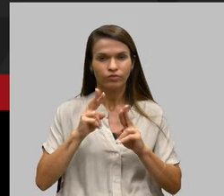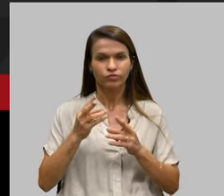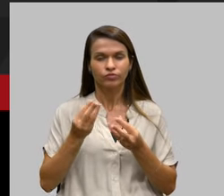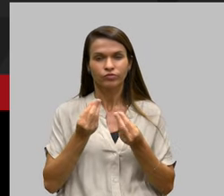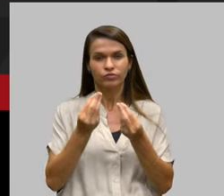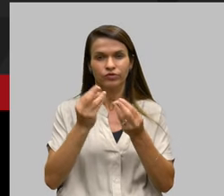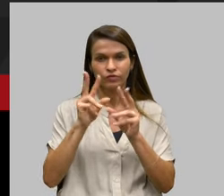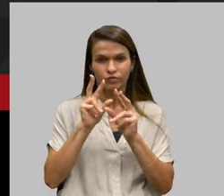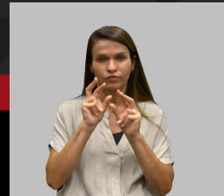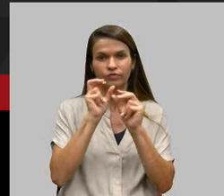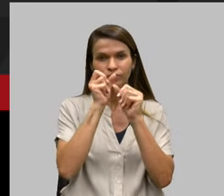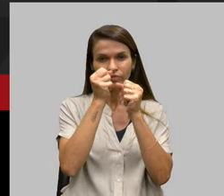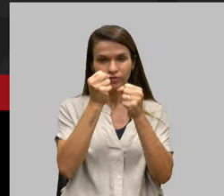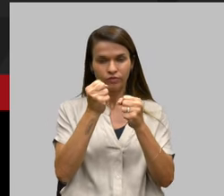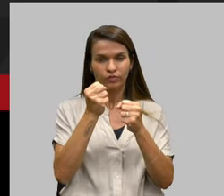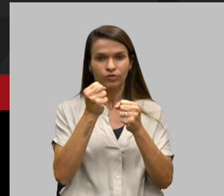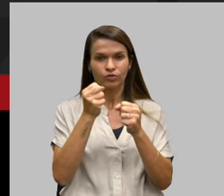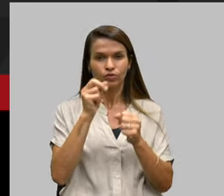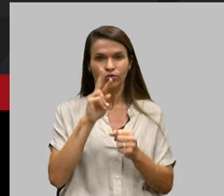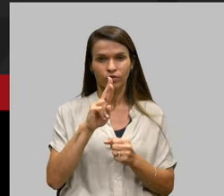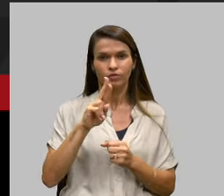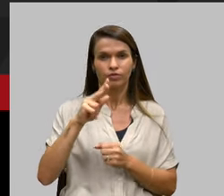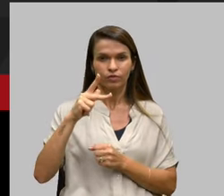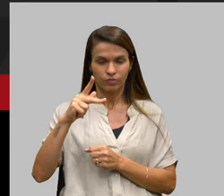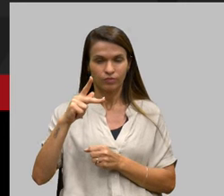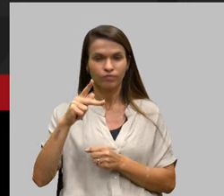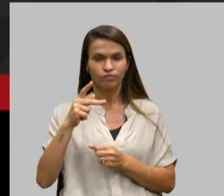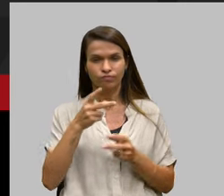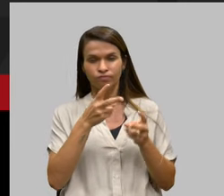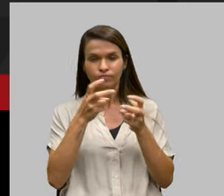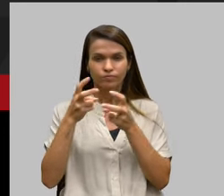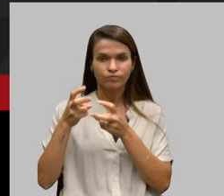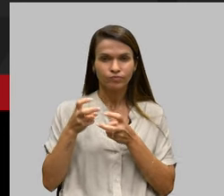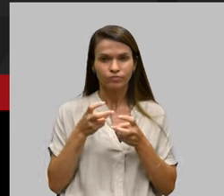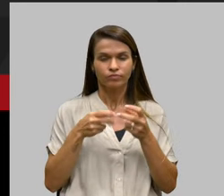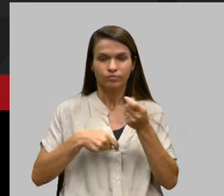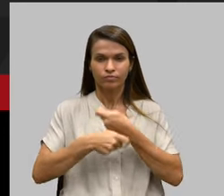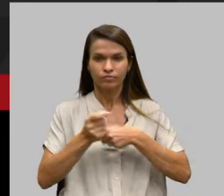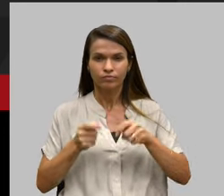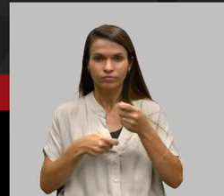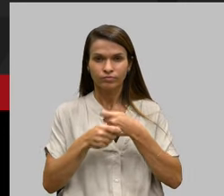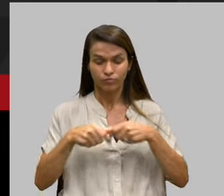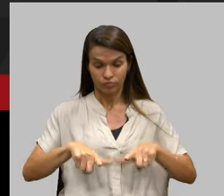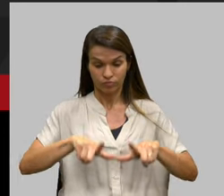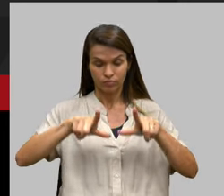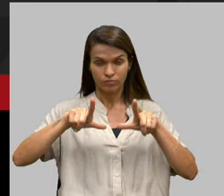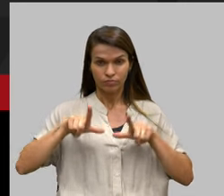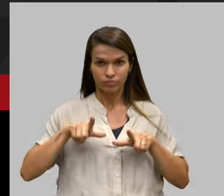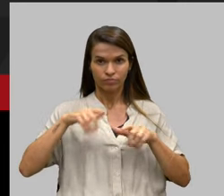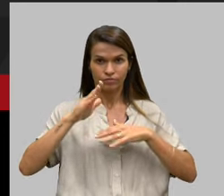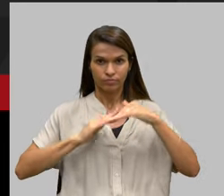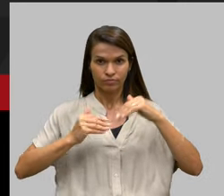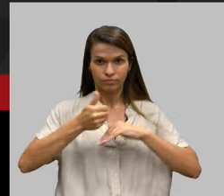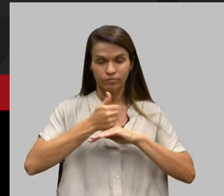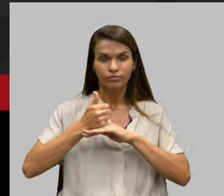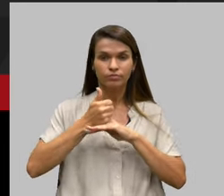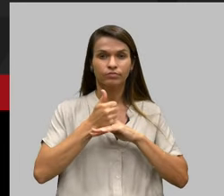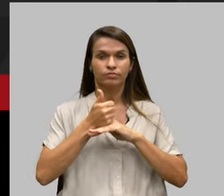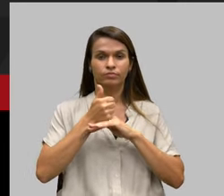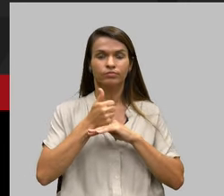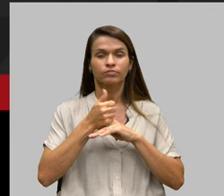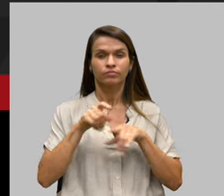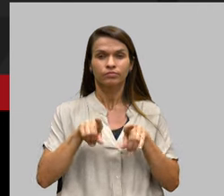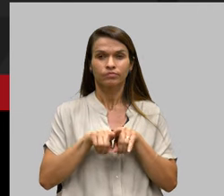gestão dos regimes próprios elas são medidas elas vão passar a ser medidas por meio da certificação dos profissionais e por meio